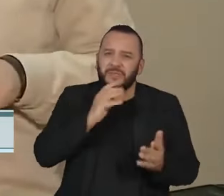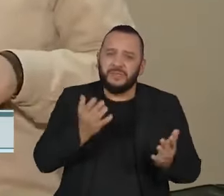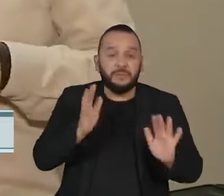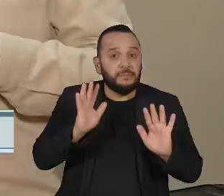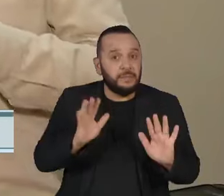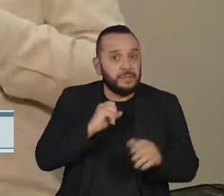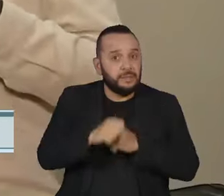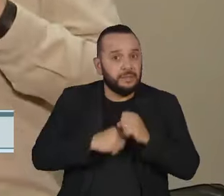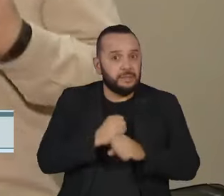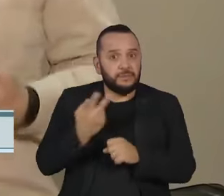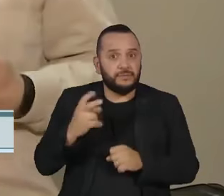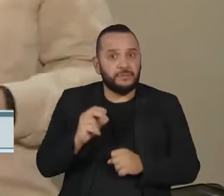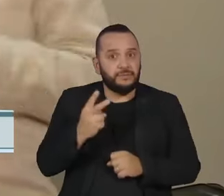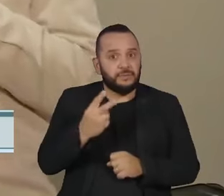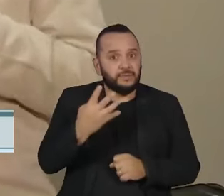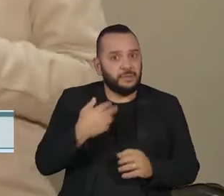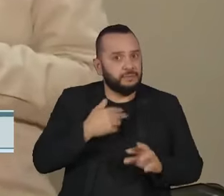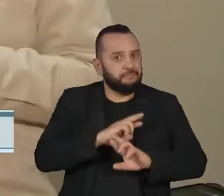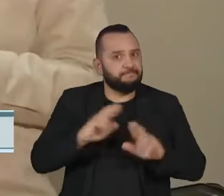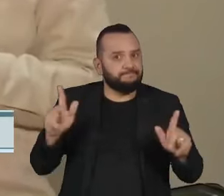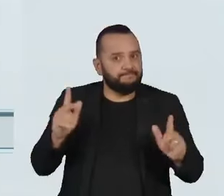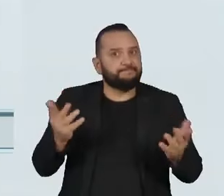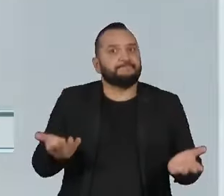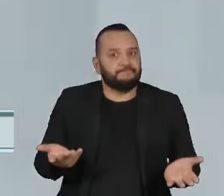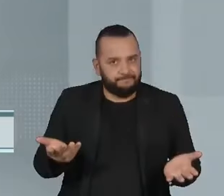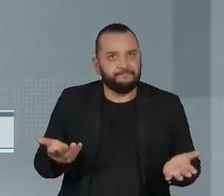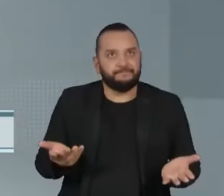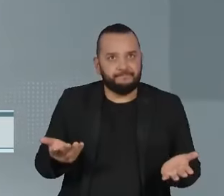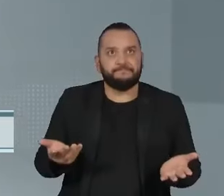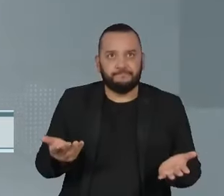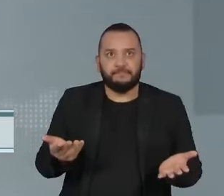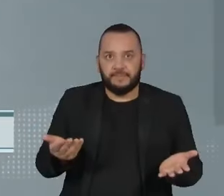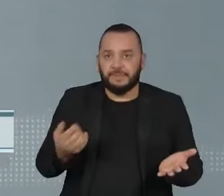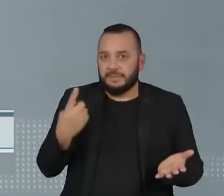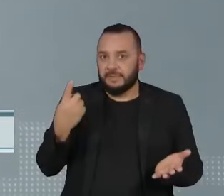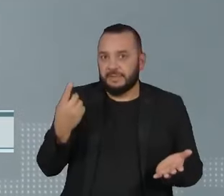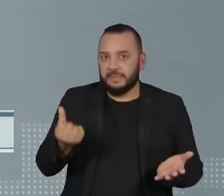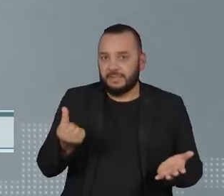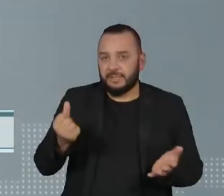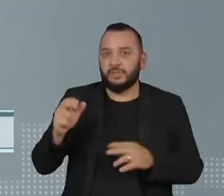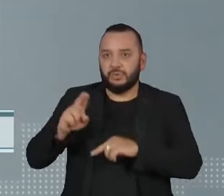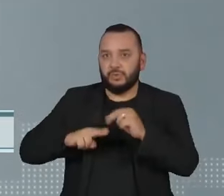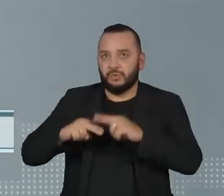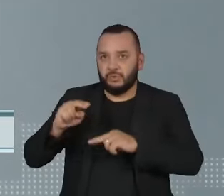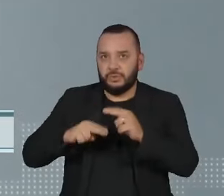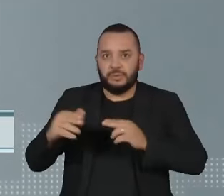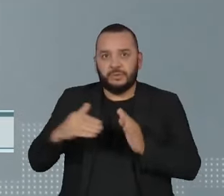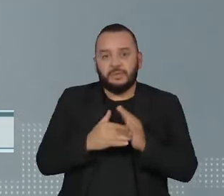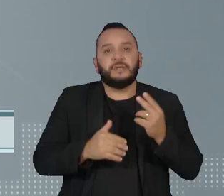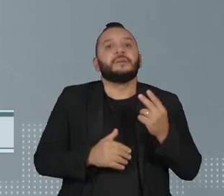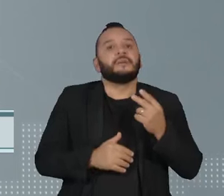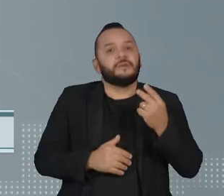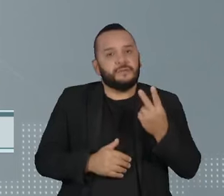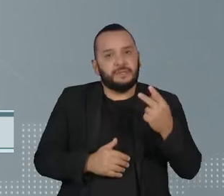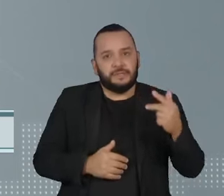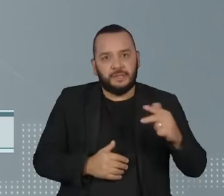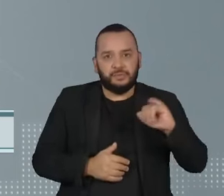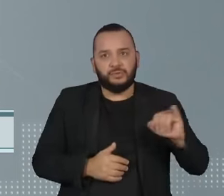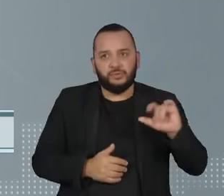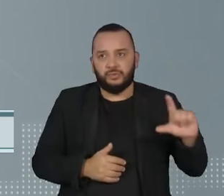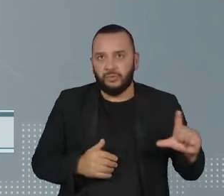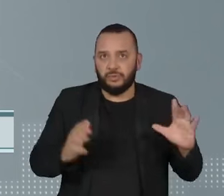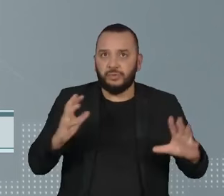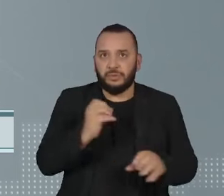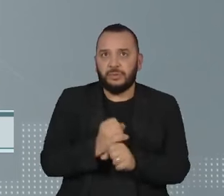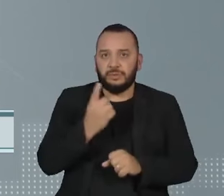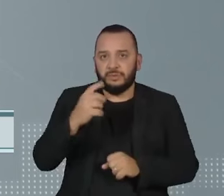de 2024 mostram que nem sempre é assim. Entre 16 de junho e 27 de julho, perto de 192